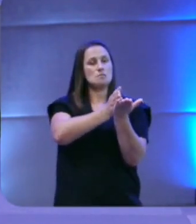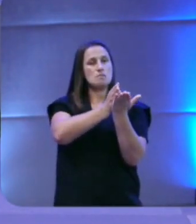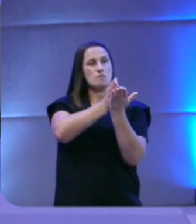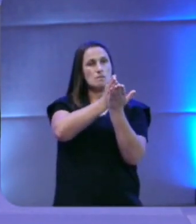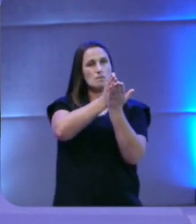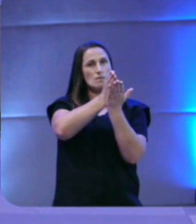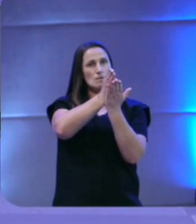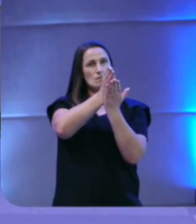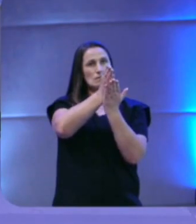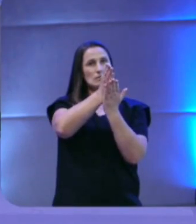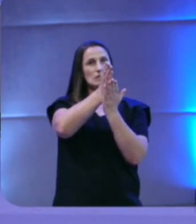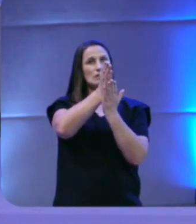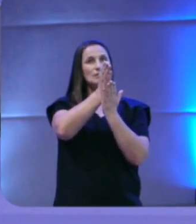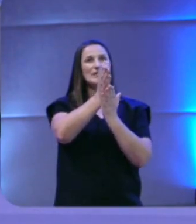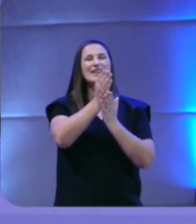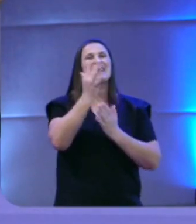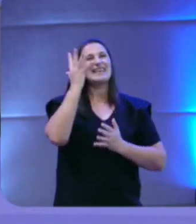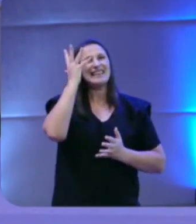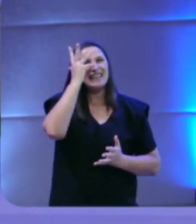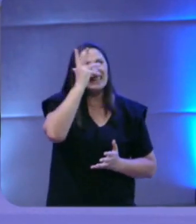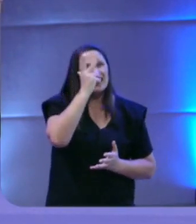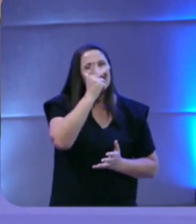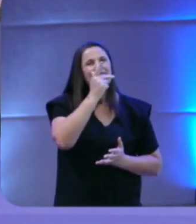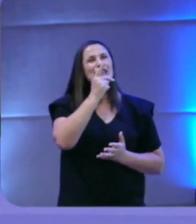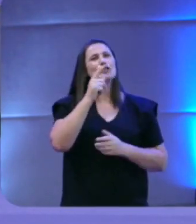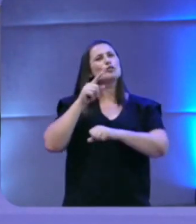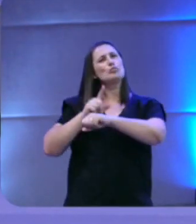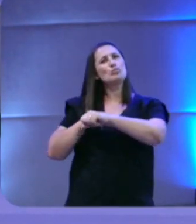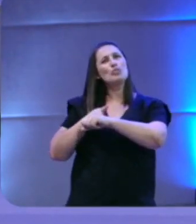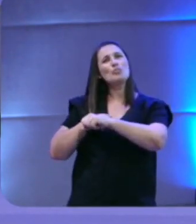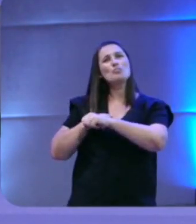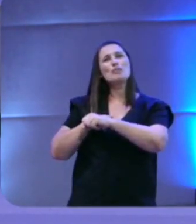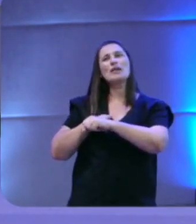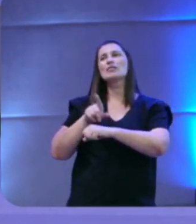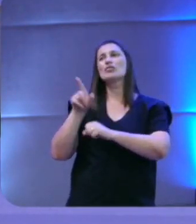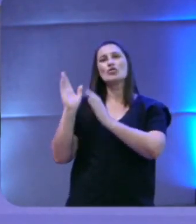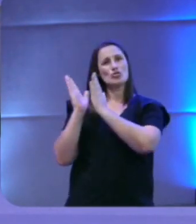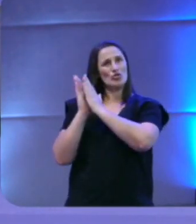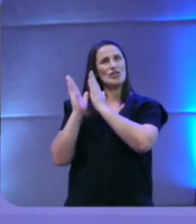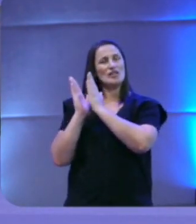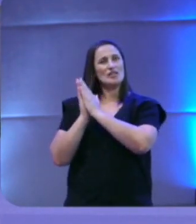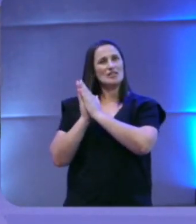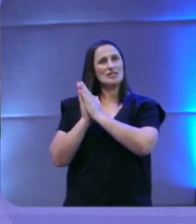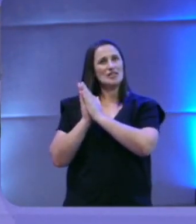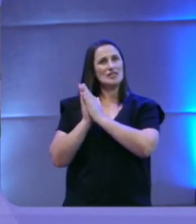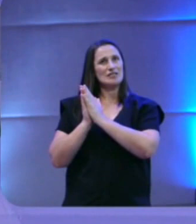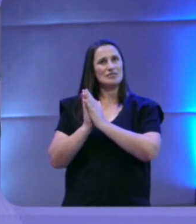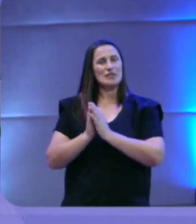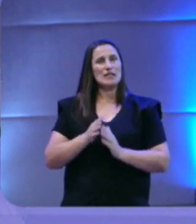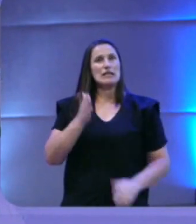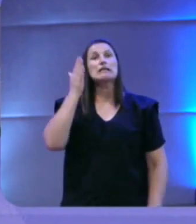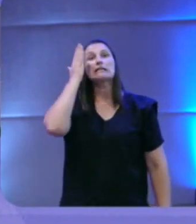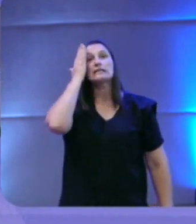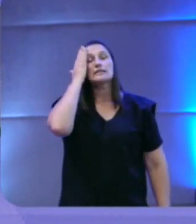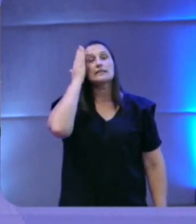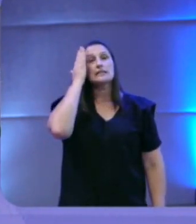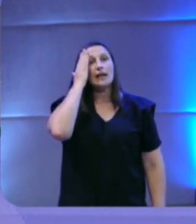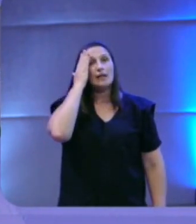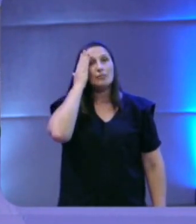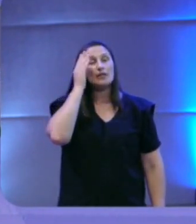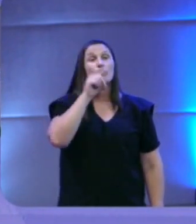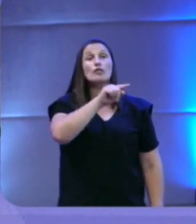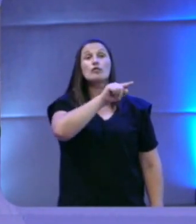lindo ver esse momento de oração aqui. Quantos desafios nós chegamos com eles em 2020. Sabe o que? Você vai